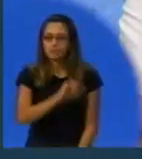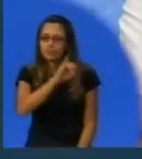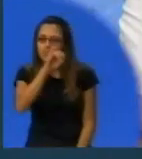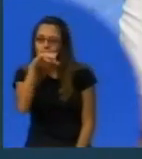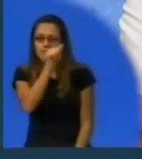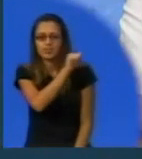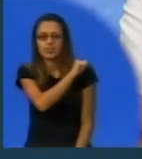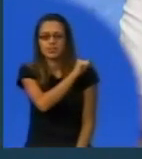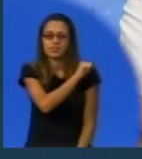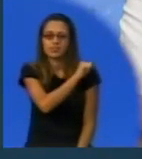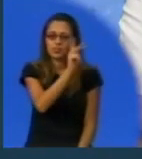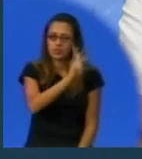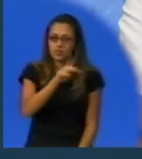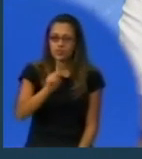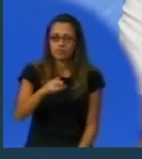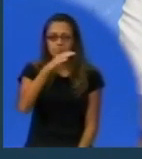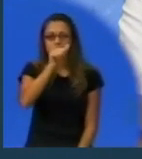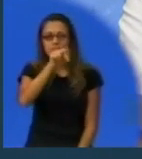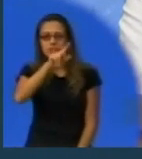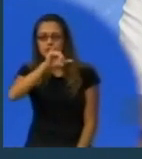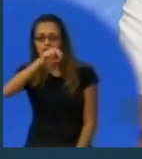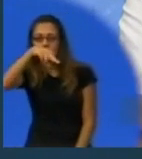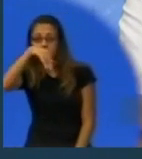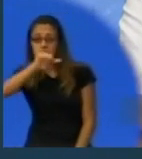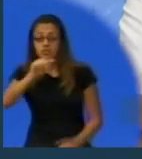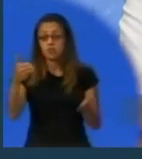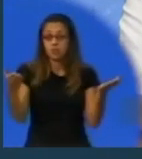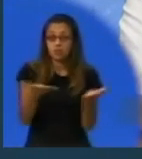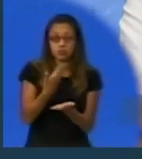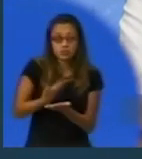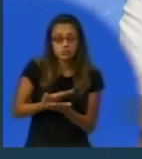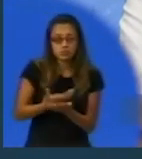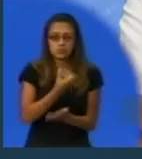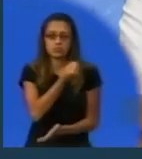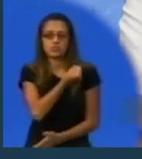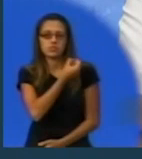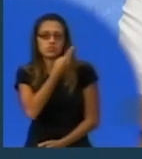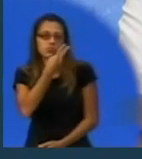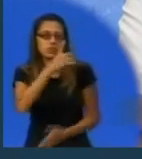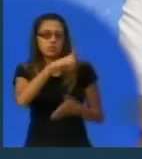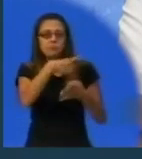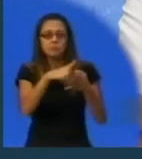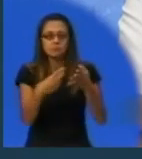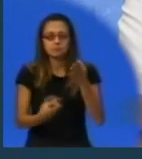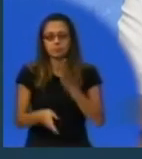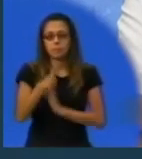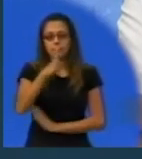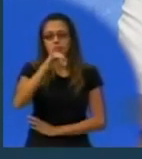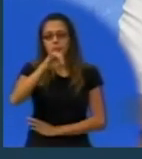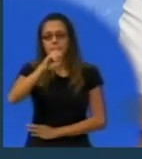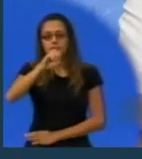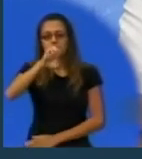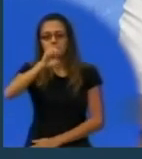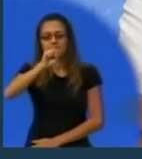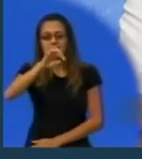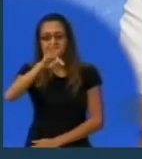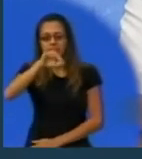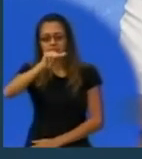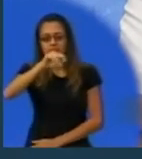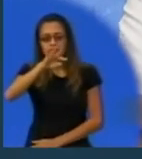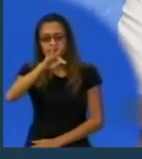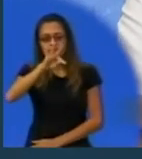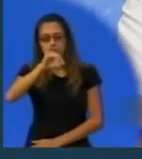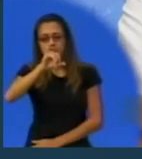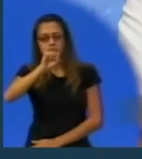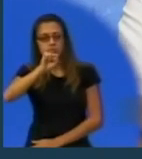Olá, aluno! Meu nome é Karina Fraga. Vamos trabalhar hoje a unidade 2 da disciplina de Bioestatística. Nessa